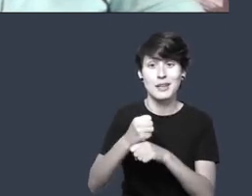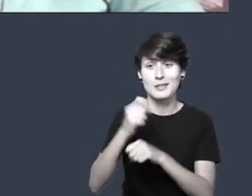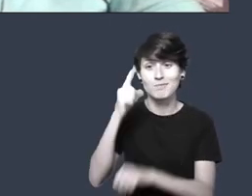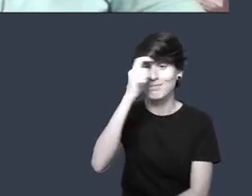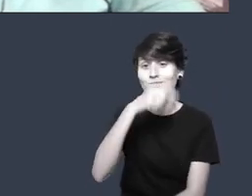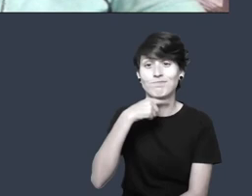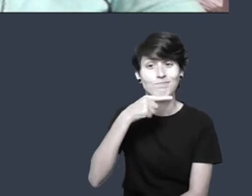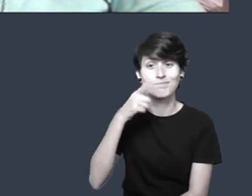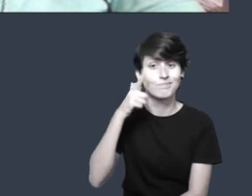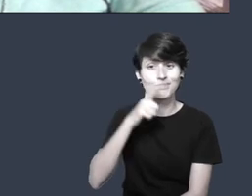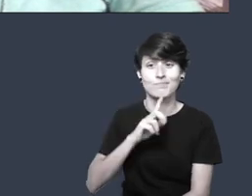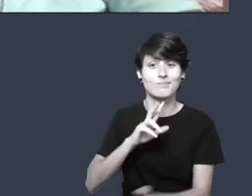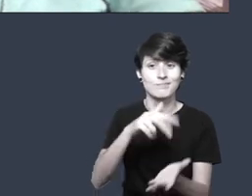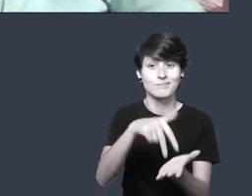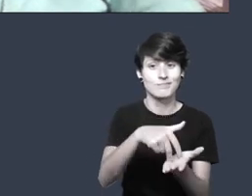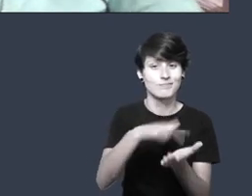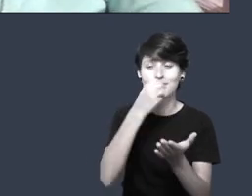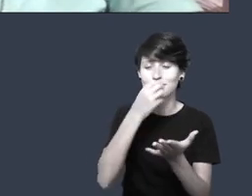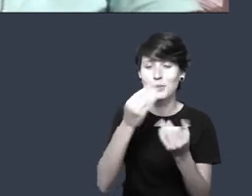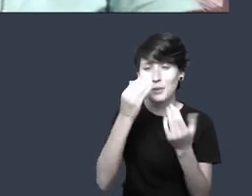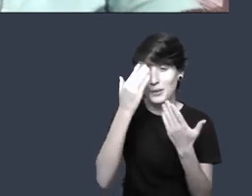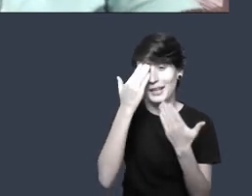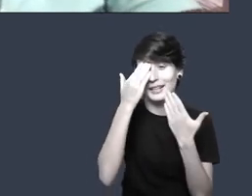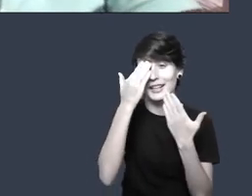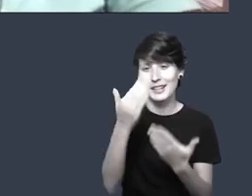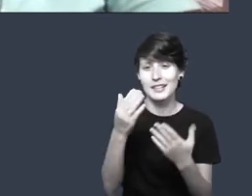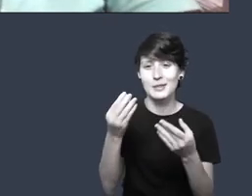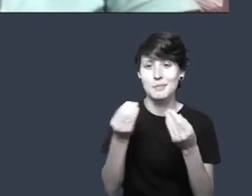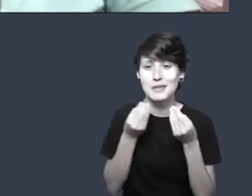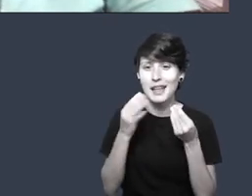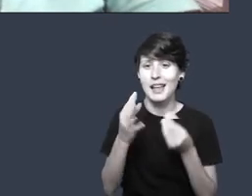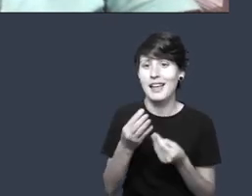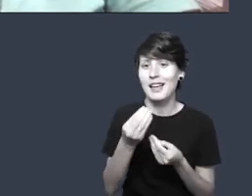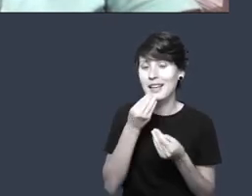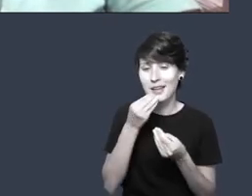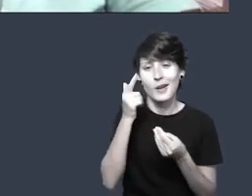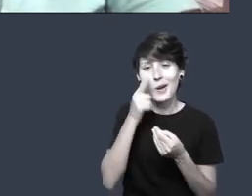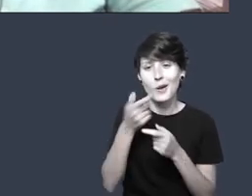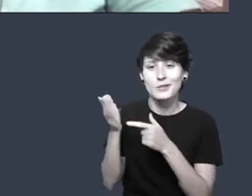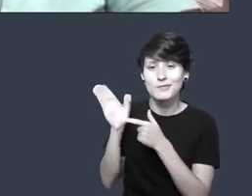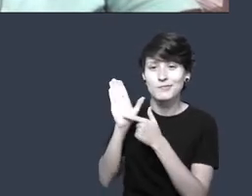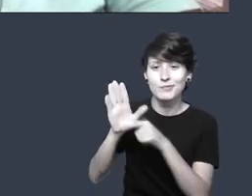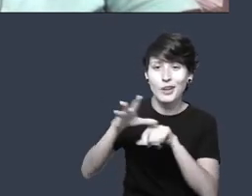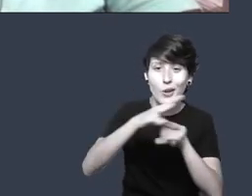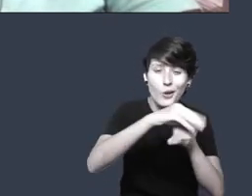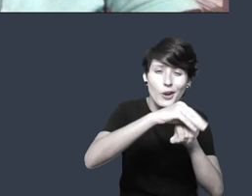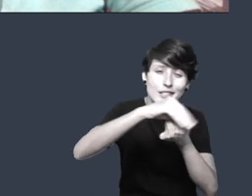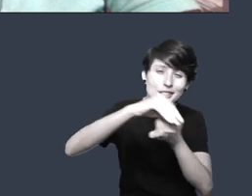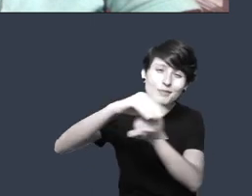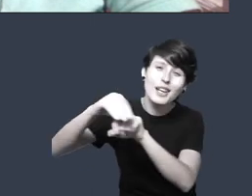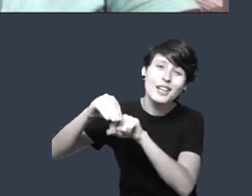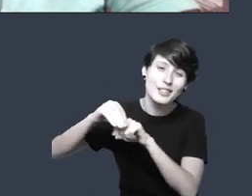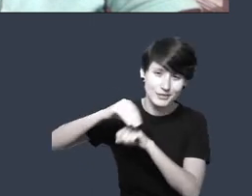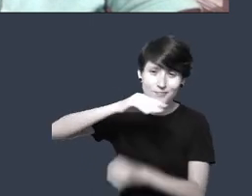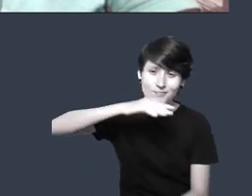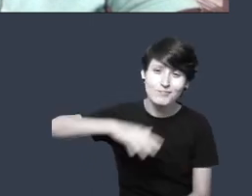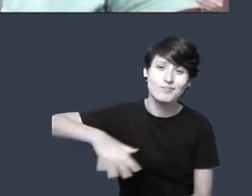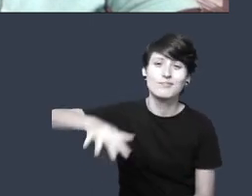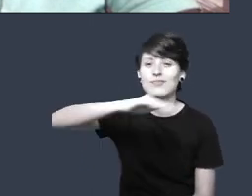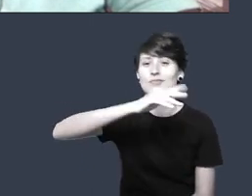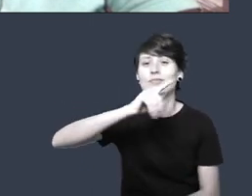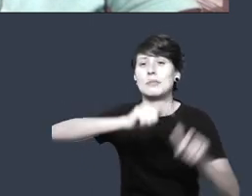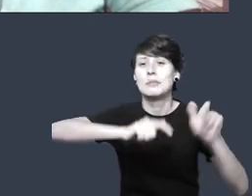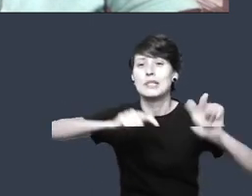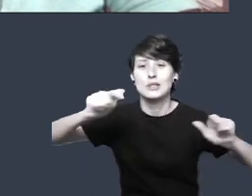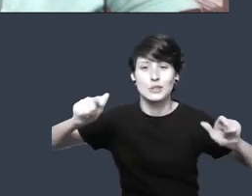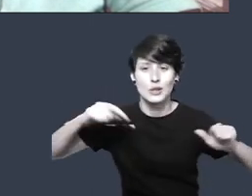consegui. Então, super agradeço por essa oportunidade, poder trazer um pouco desse meu conhecimento, né, para o resto, para as pessoas,